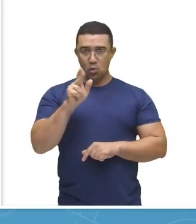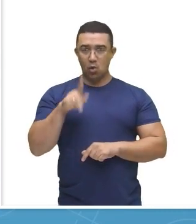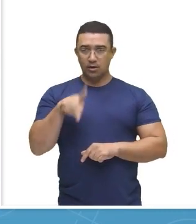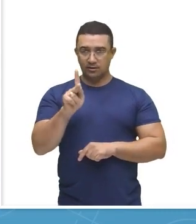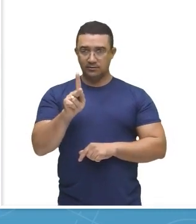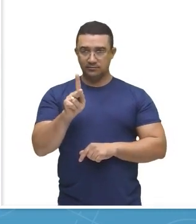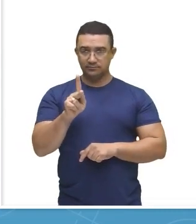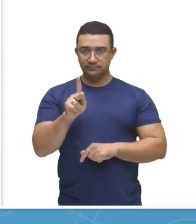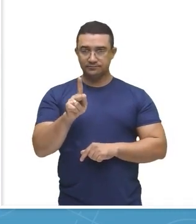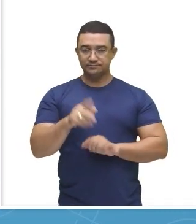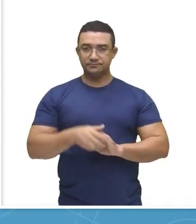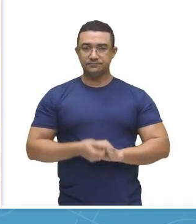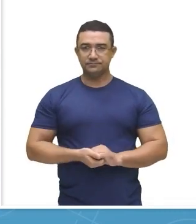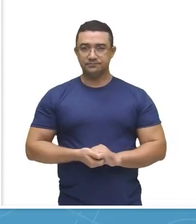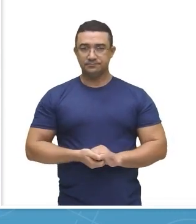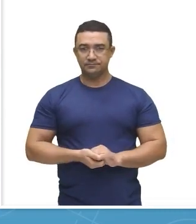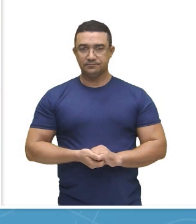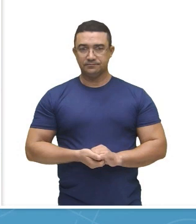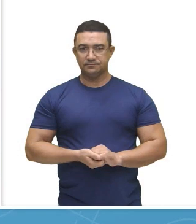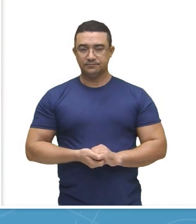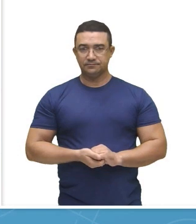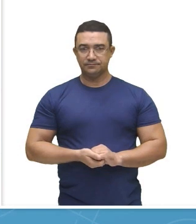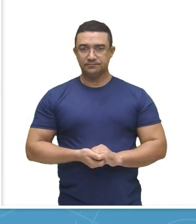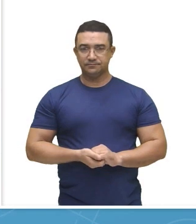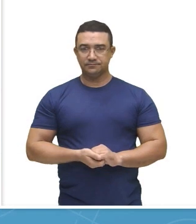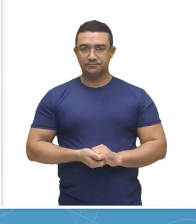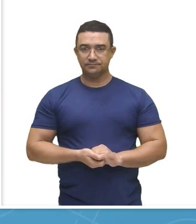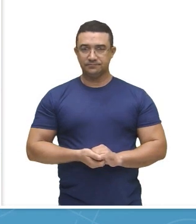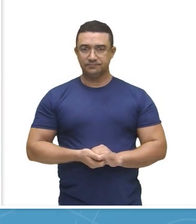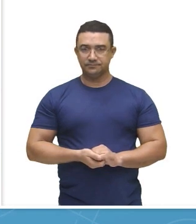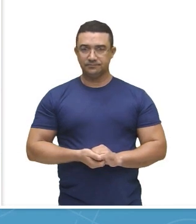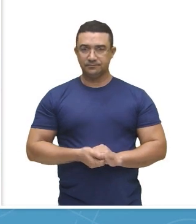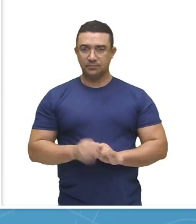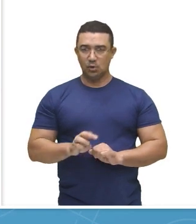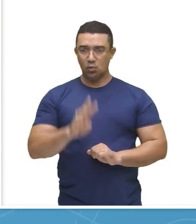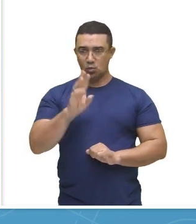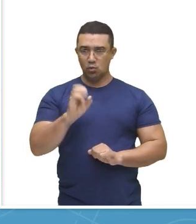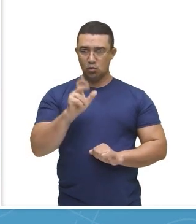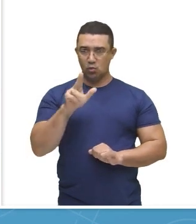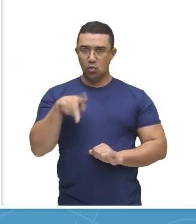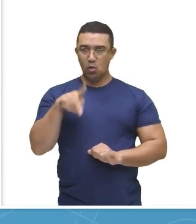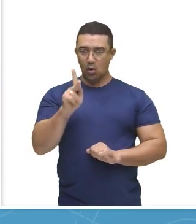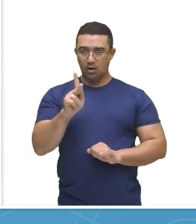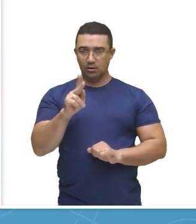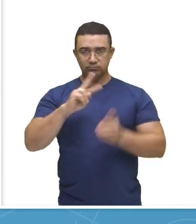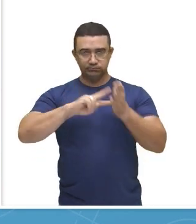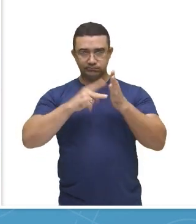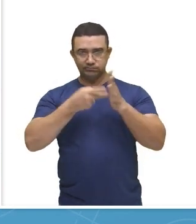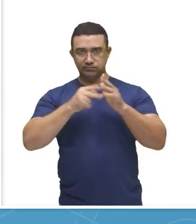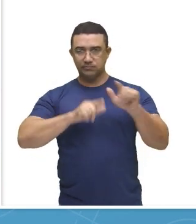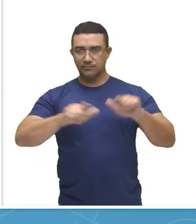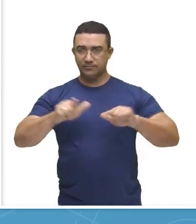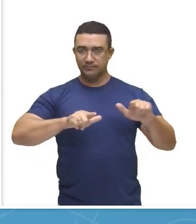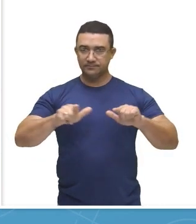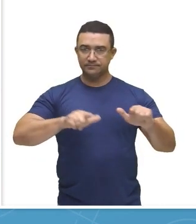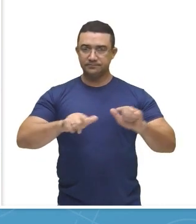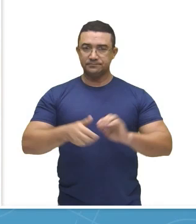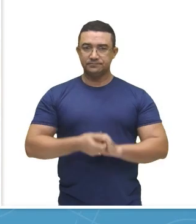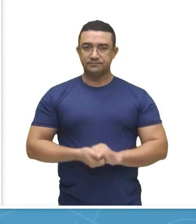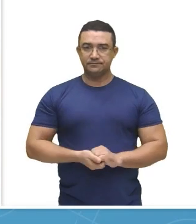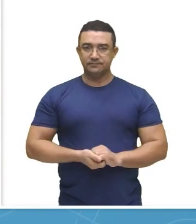Work. É a pronúncia, tem esse som do K bem, né? Work. Trabalhar.